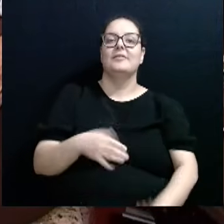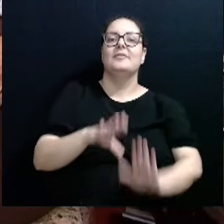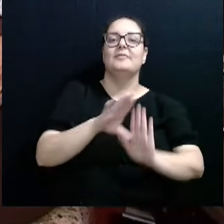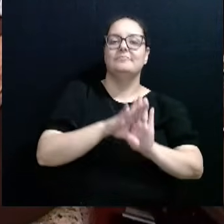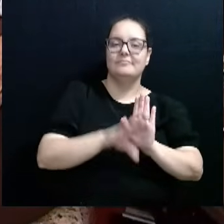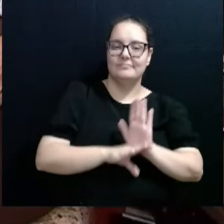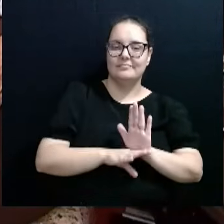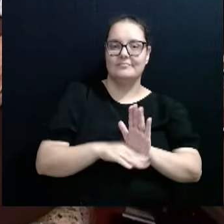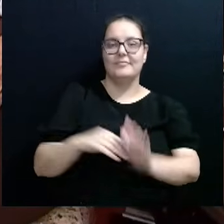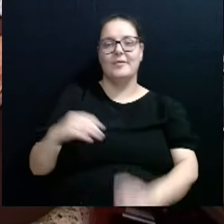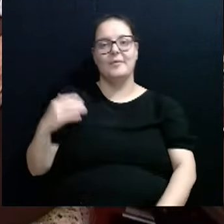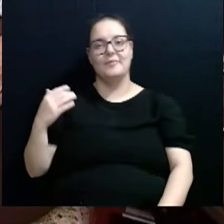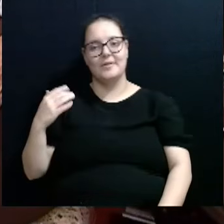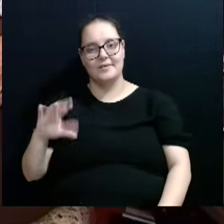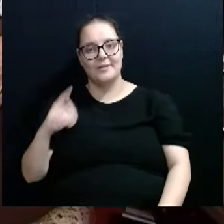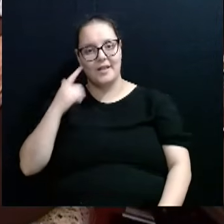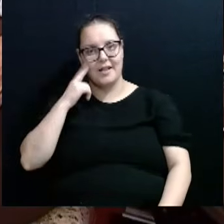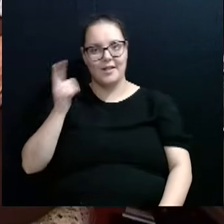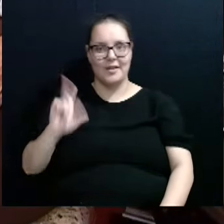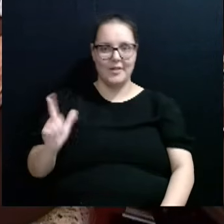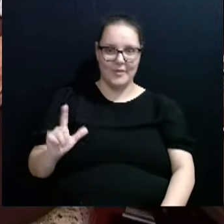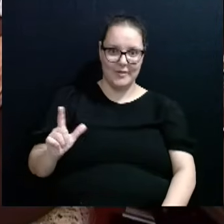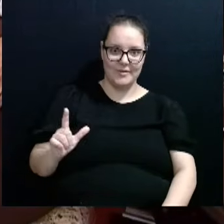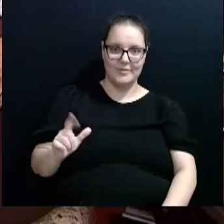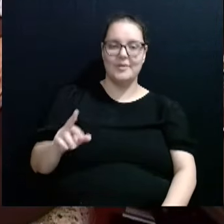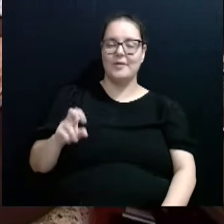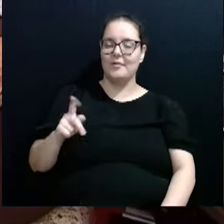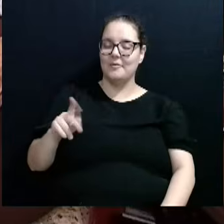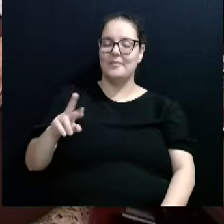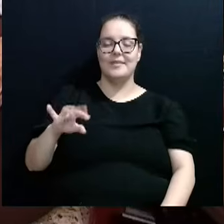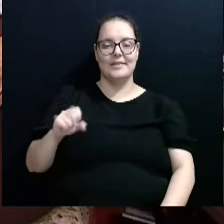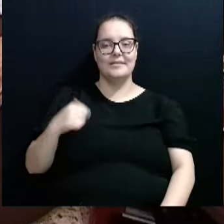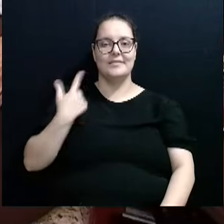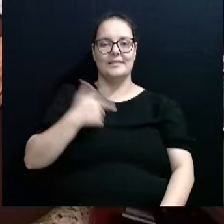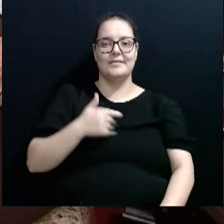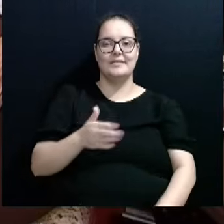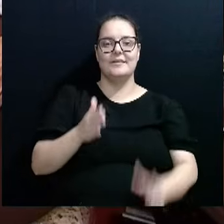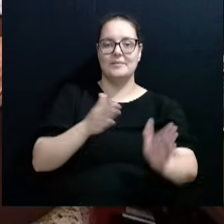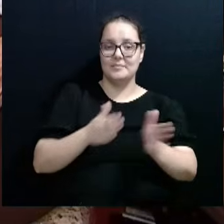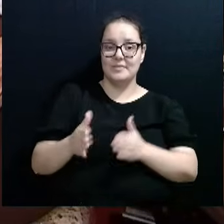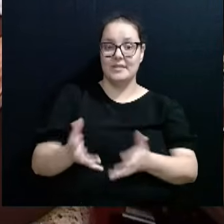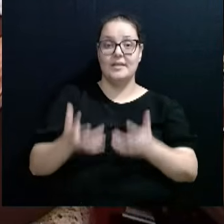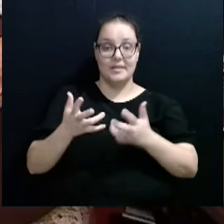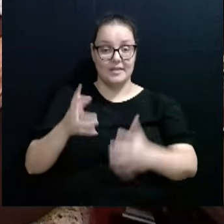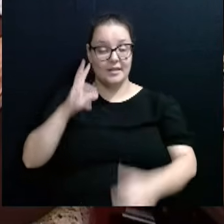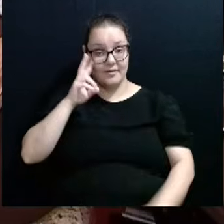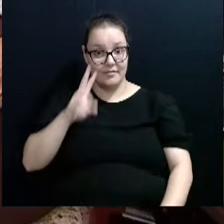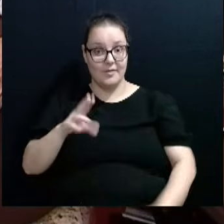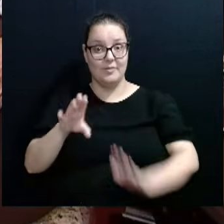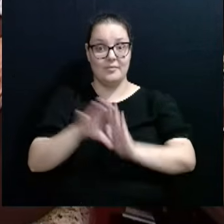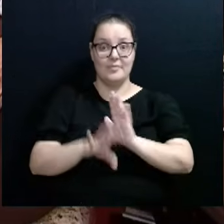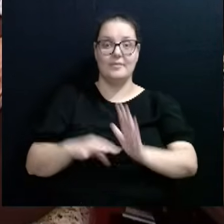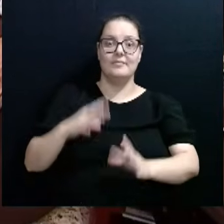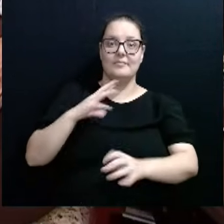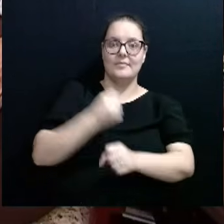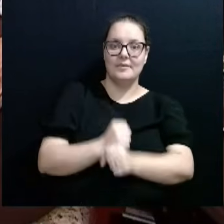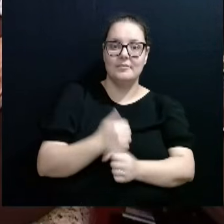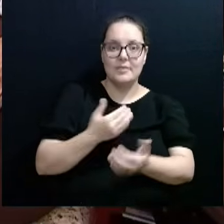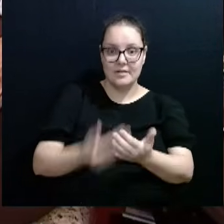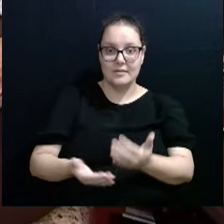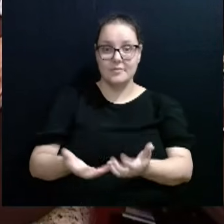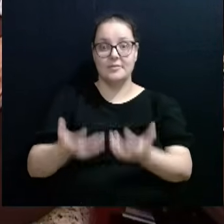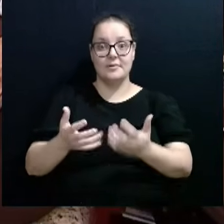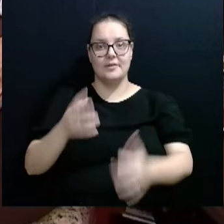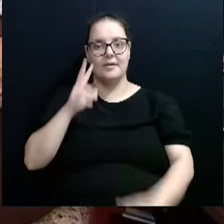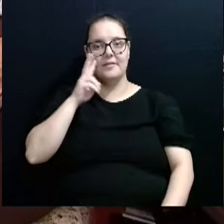estreia. E claro, com reprises durante a nossa programação. Mas você quer ver o programa por inteiro, perdeu, quer ver nossa playlist?